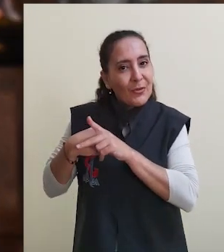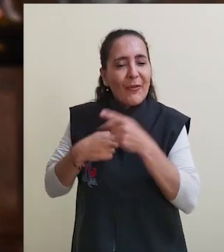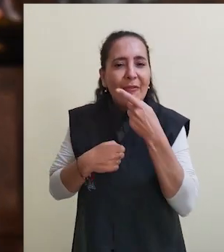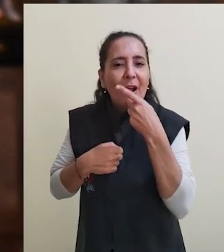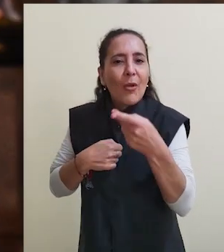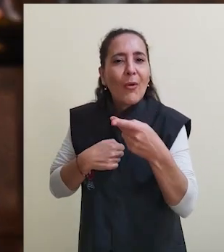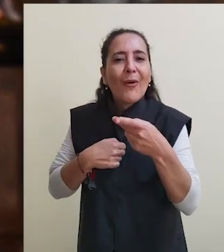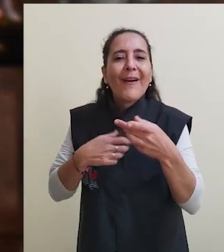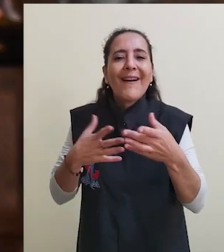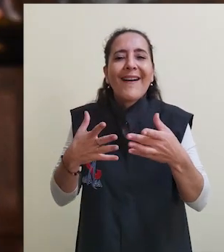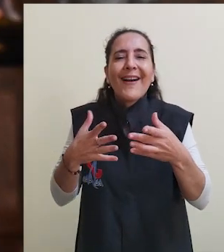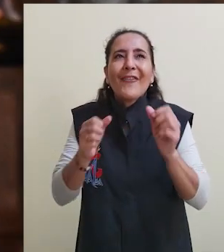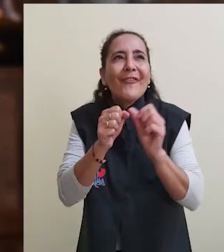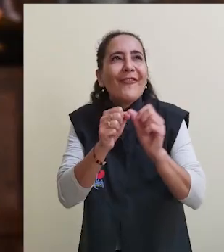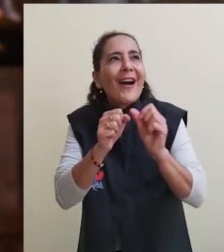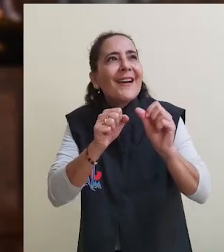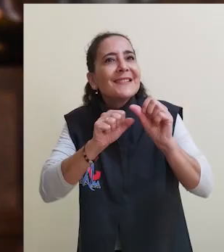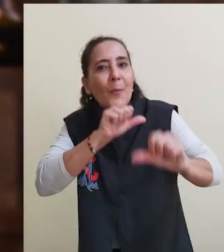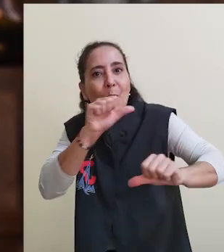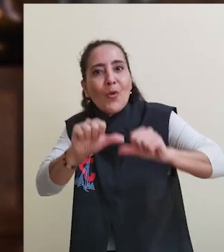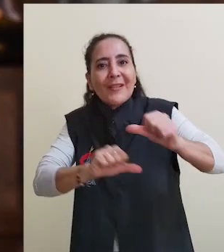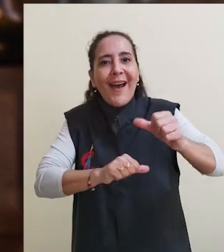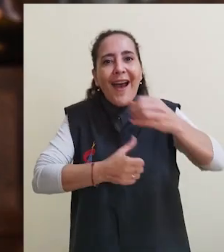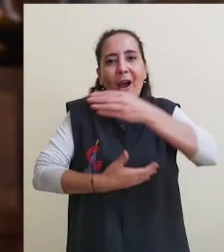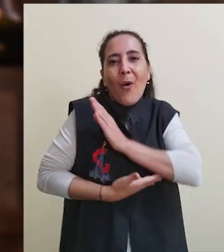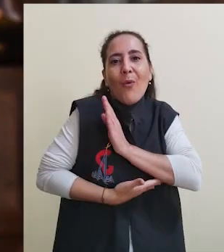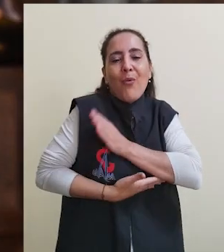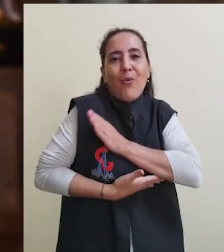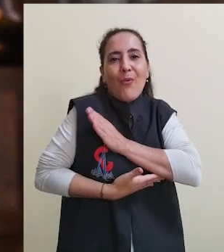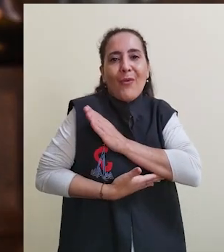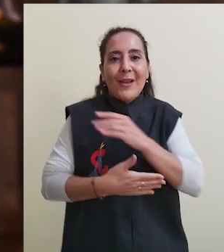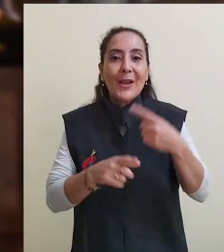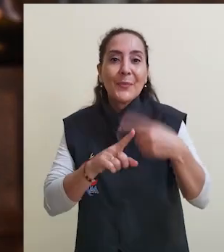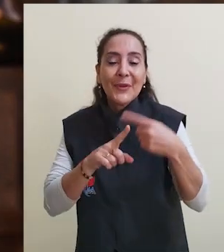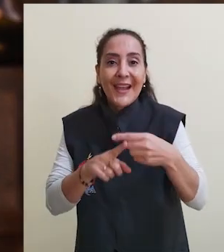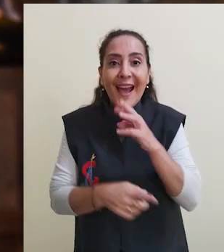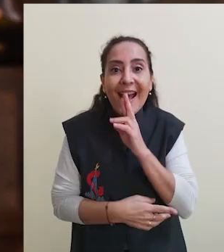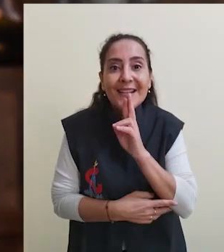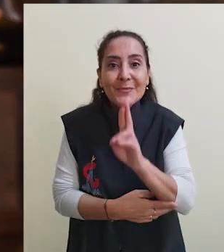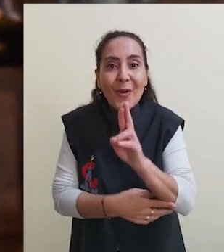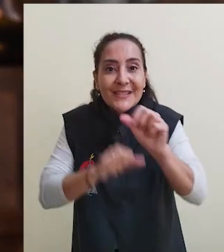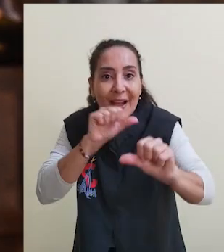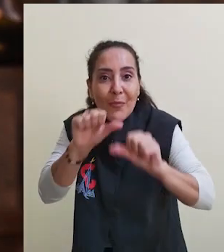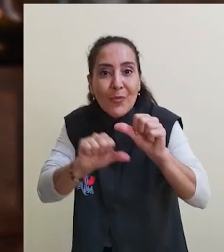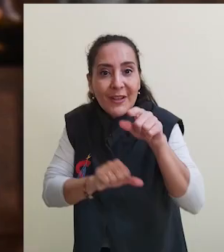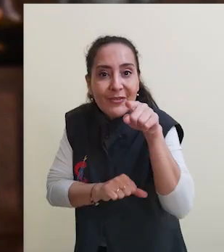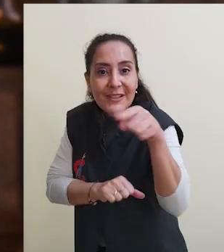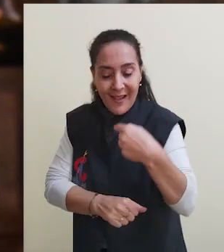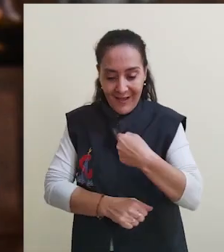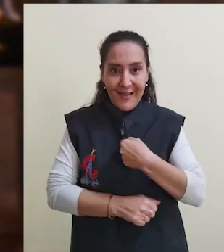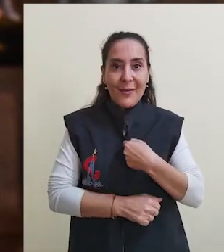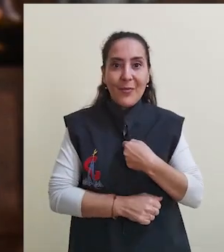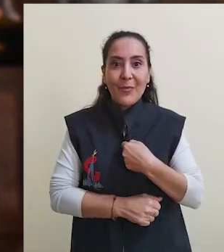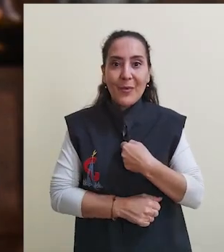muda Jesus. Mas a resposta muda o discípulo. Encontrar essa resposta muda você, muda